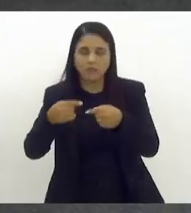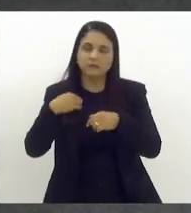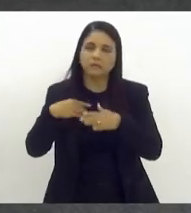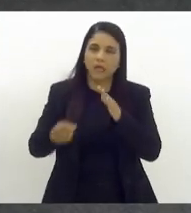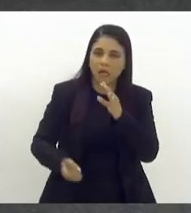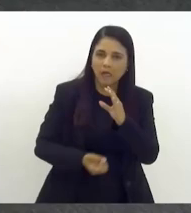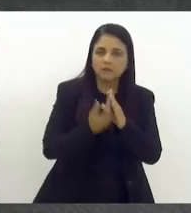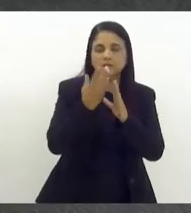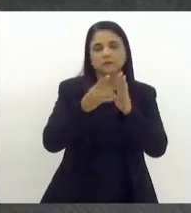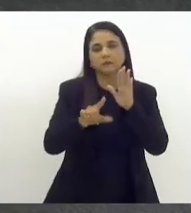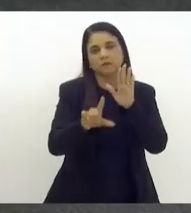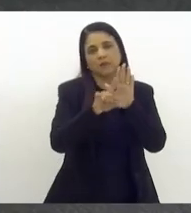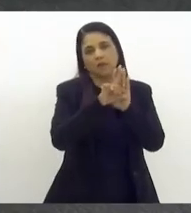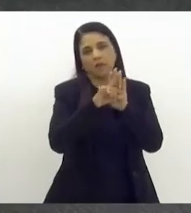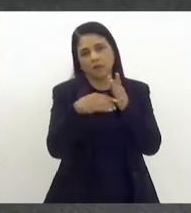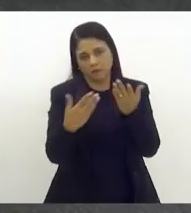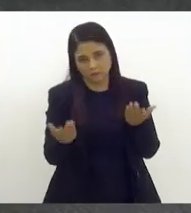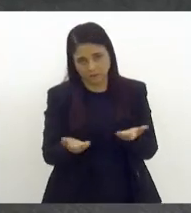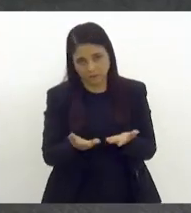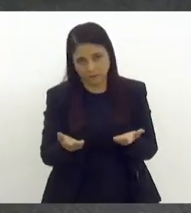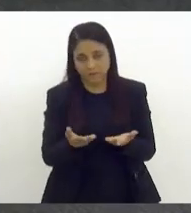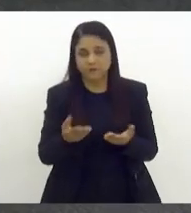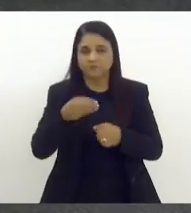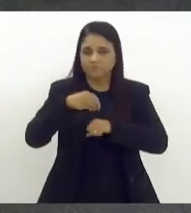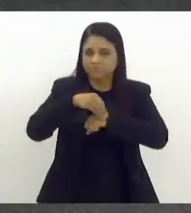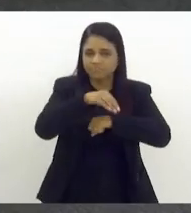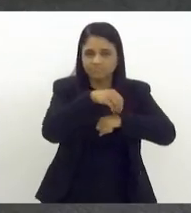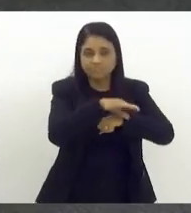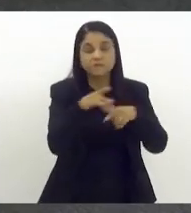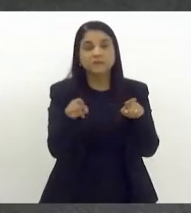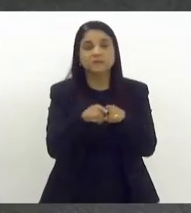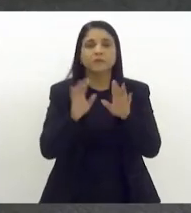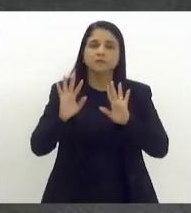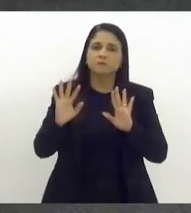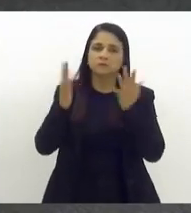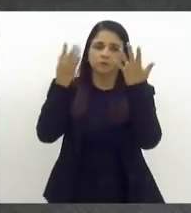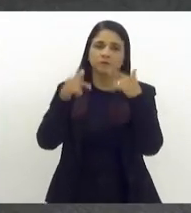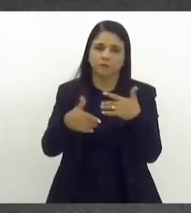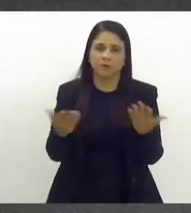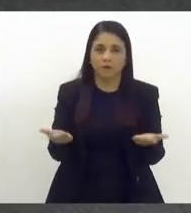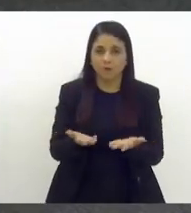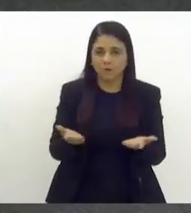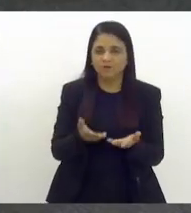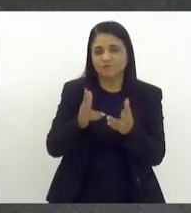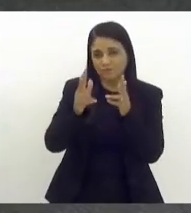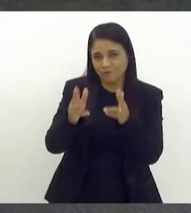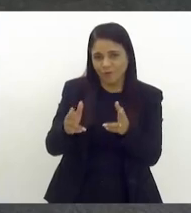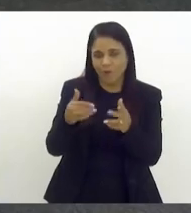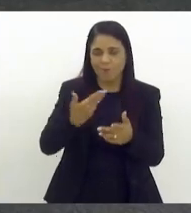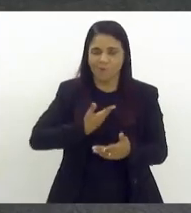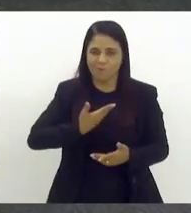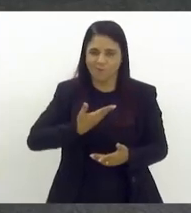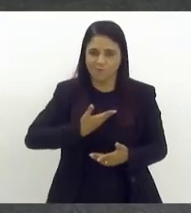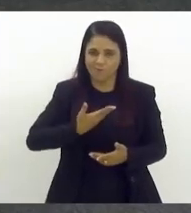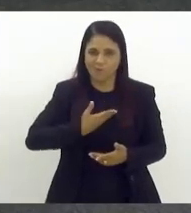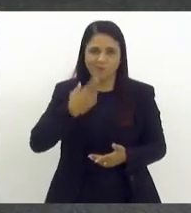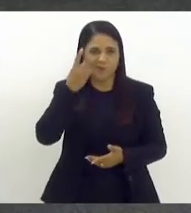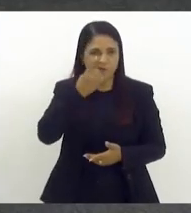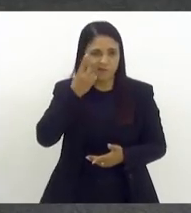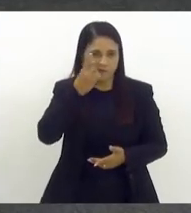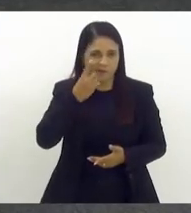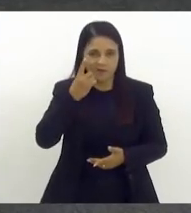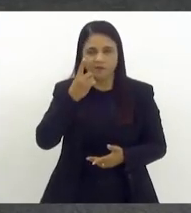indicação legislativa. E quero também, Tia Ju, saudar aqui, como disse a nossa colega